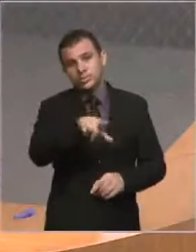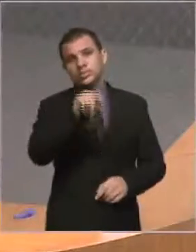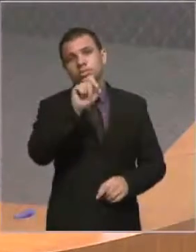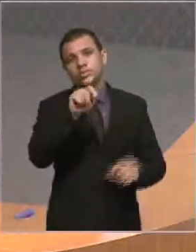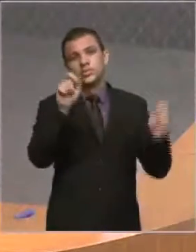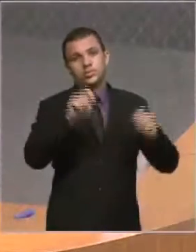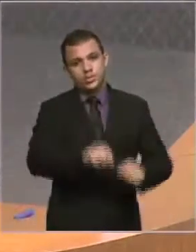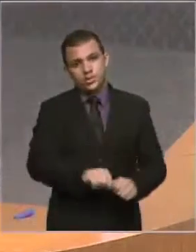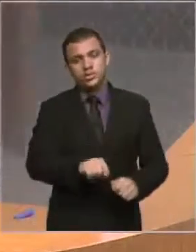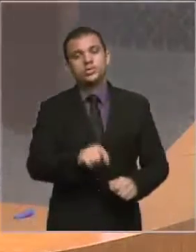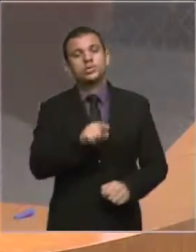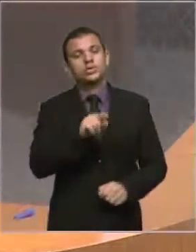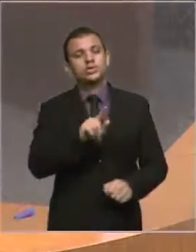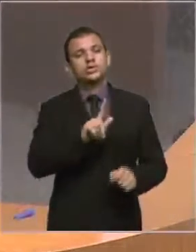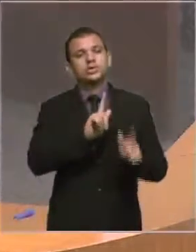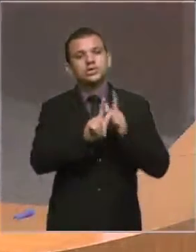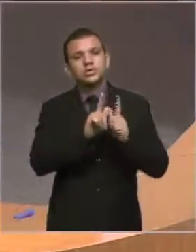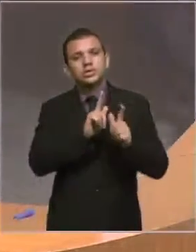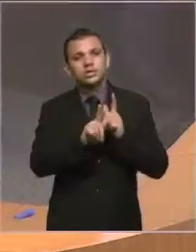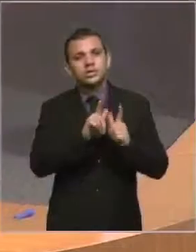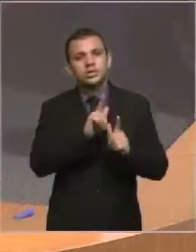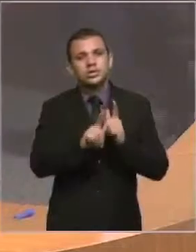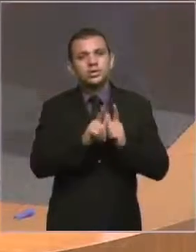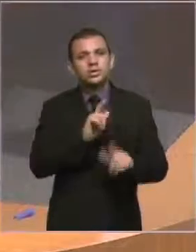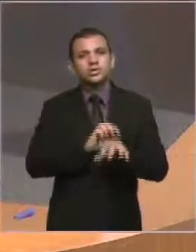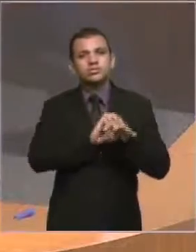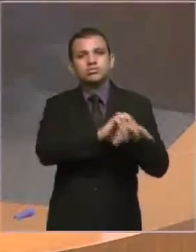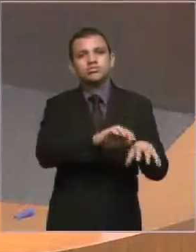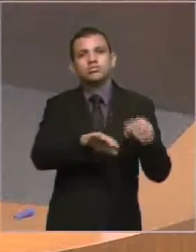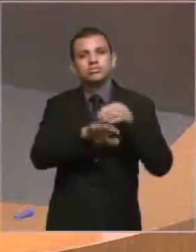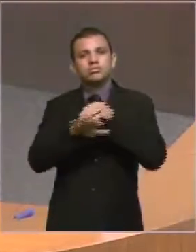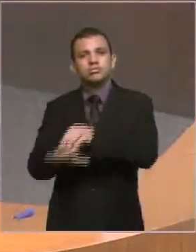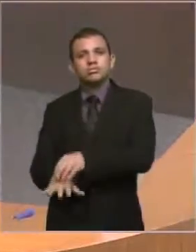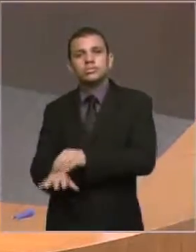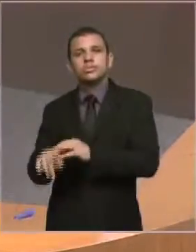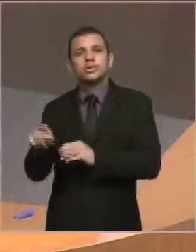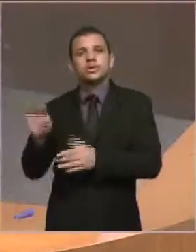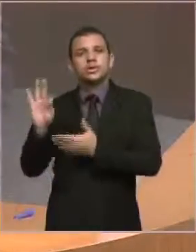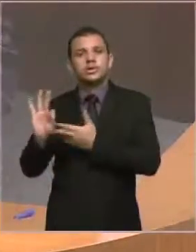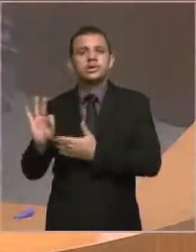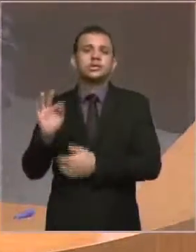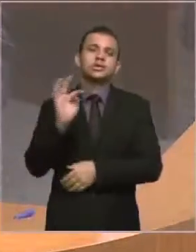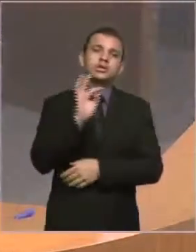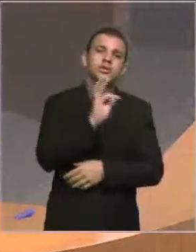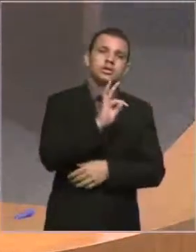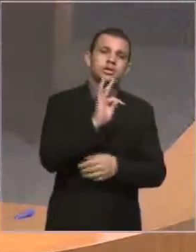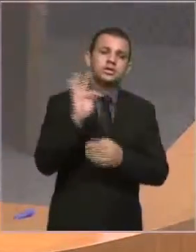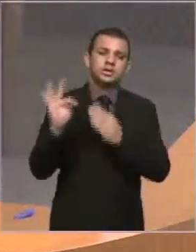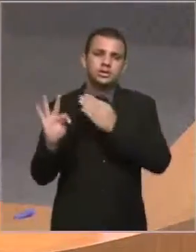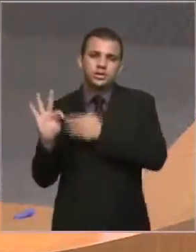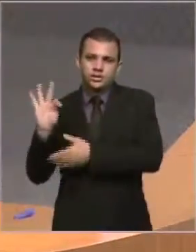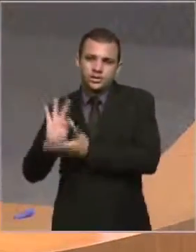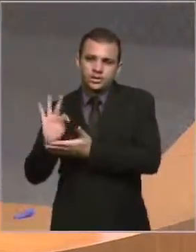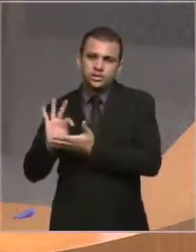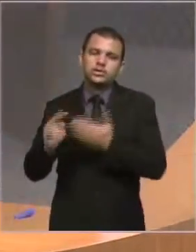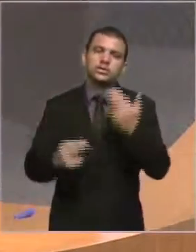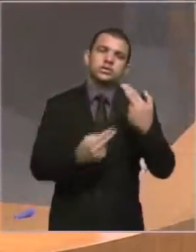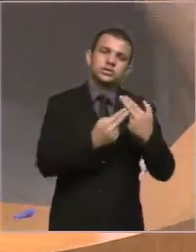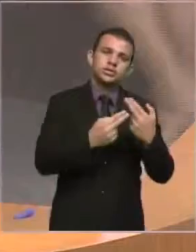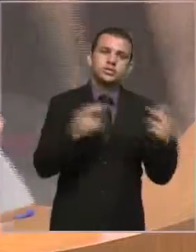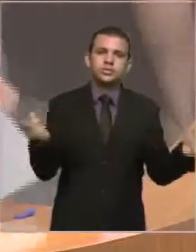gerir o transporte semiurbano entre as duas cidades. E assim foi feito, senhores e senhoras